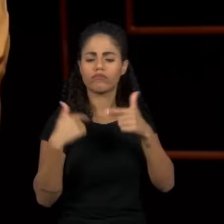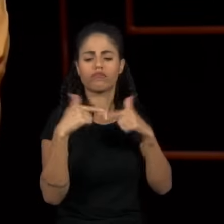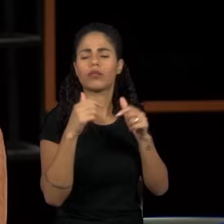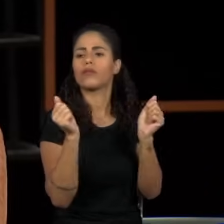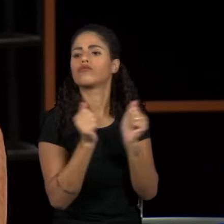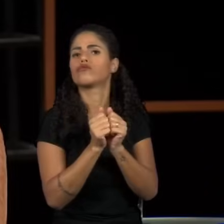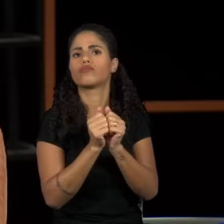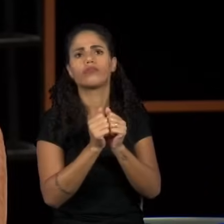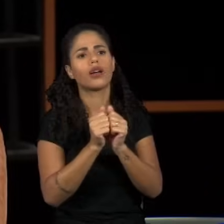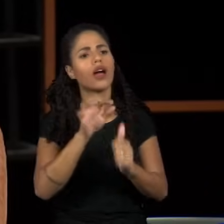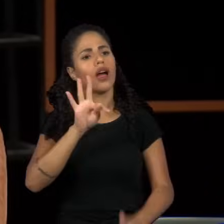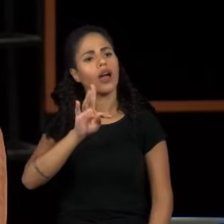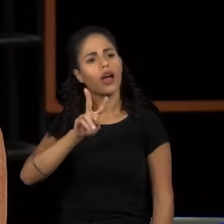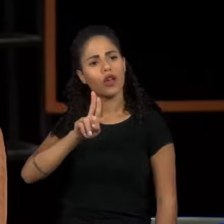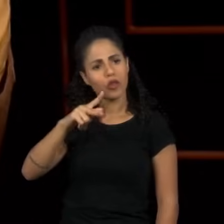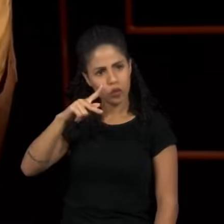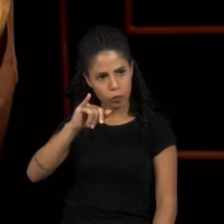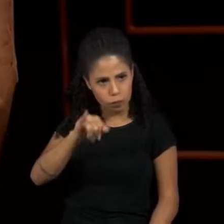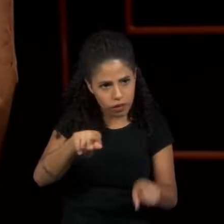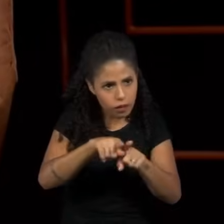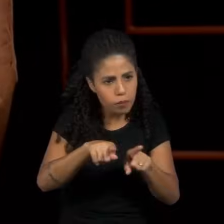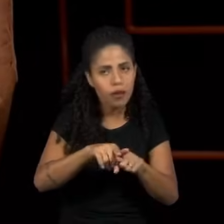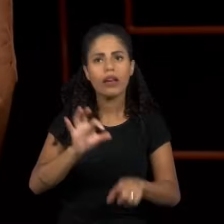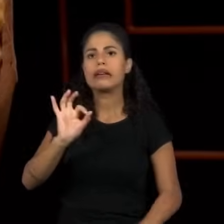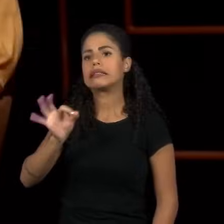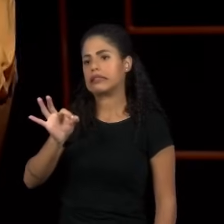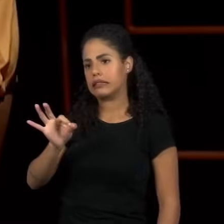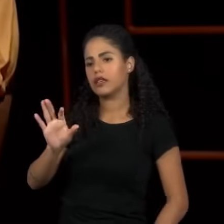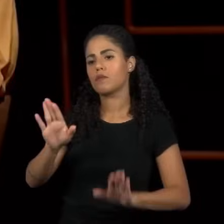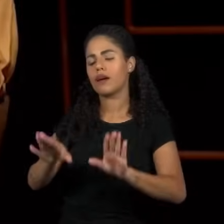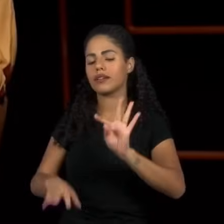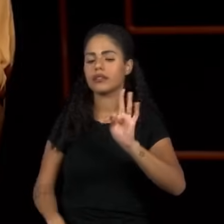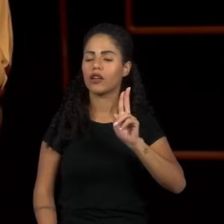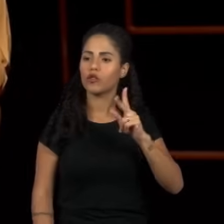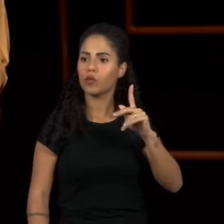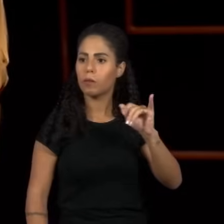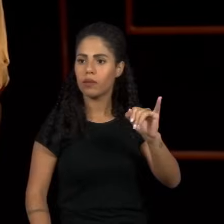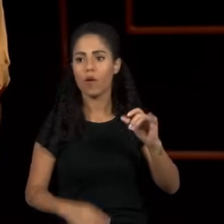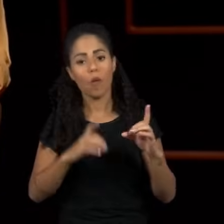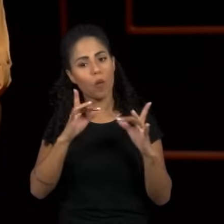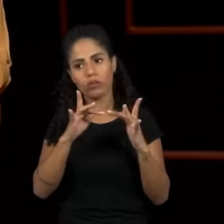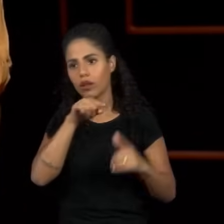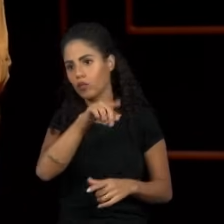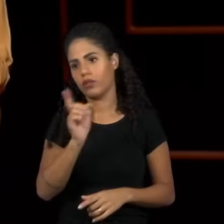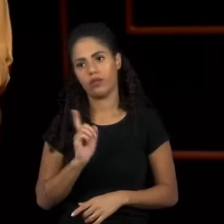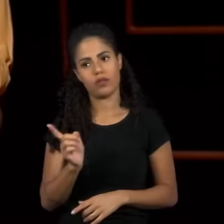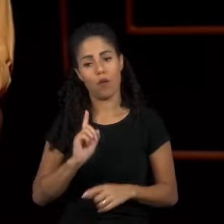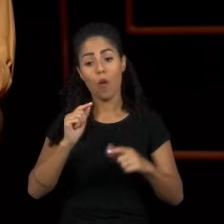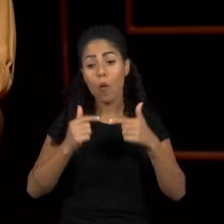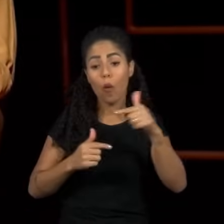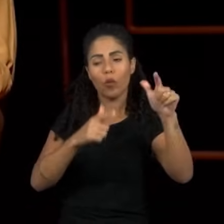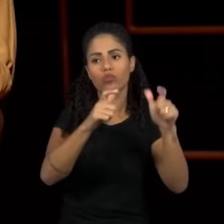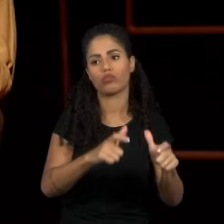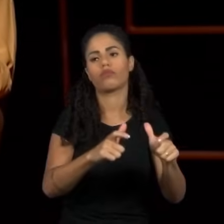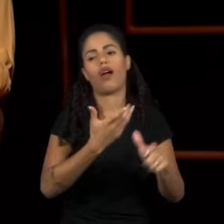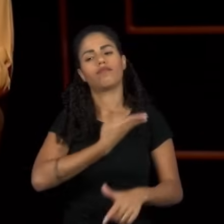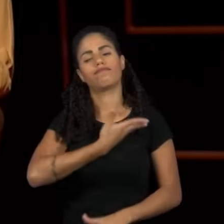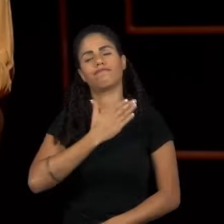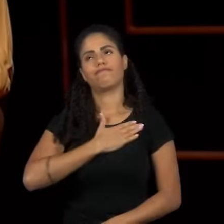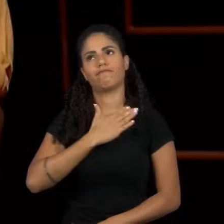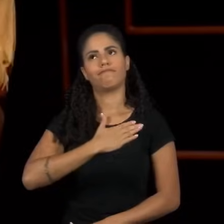gente esteve na Tupi também. Também, né? Só que na Tupi eu não tive contato com ele. Um grande amigo